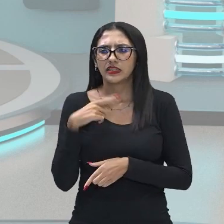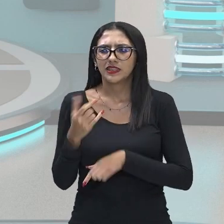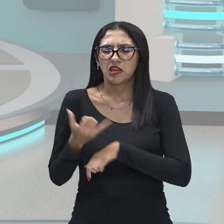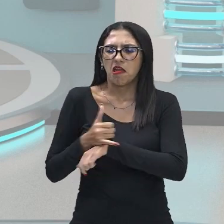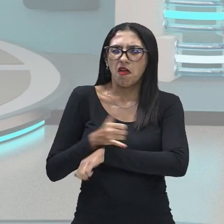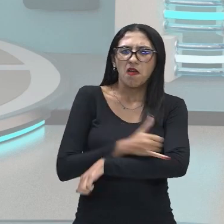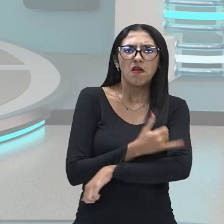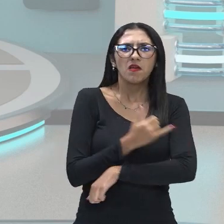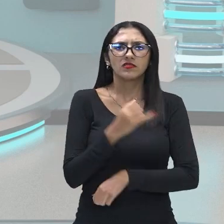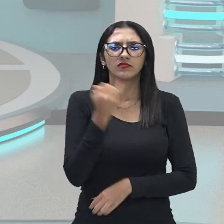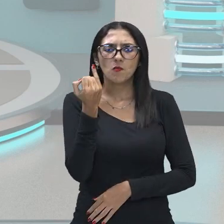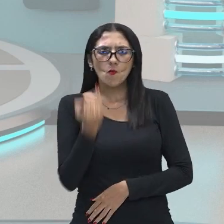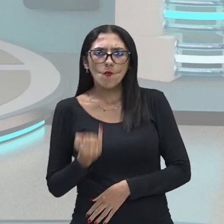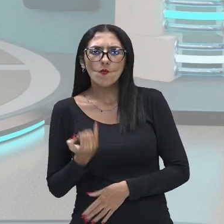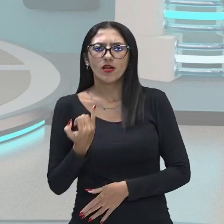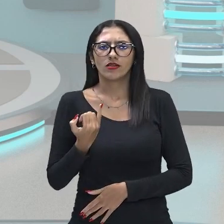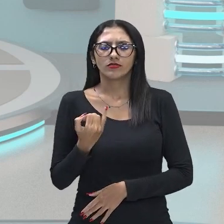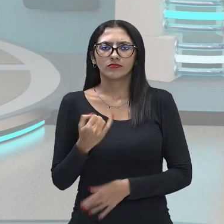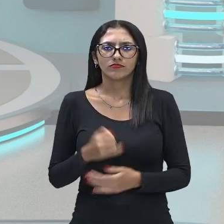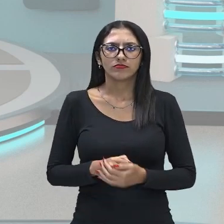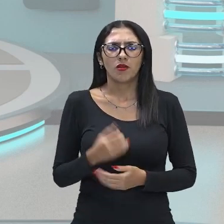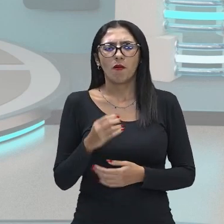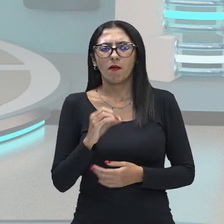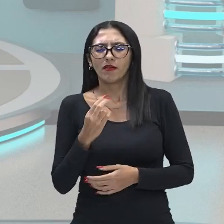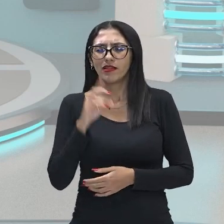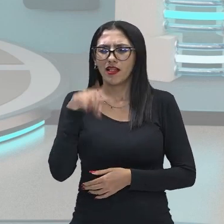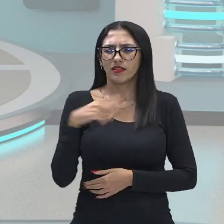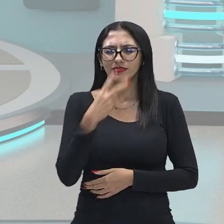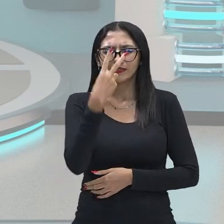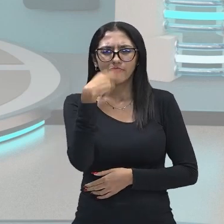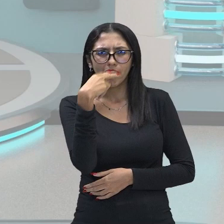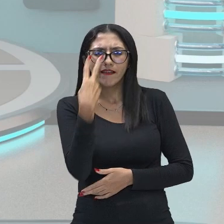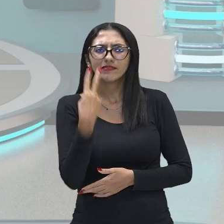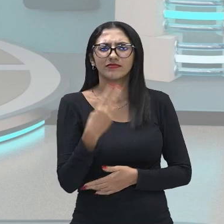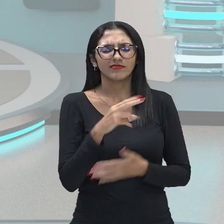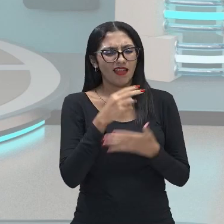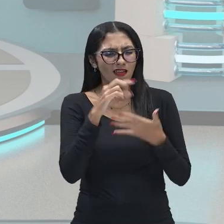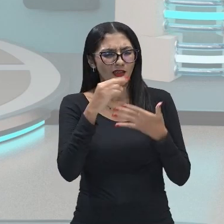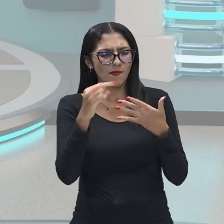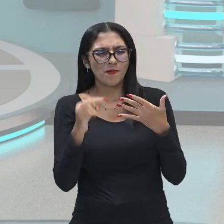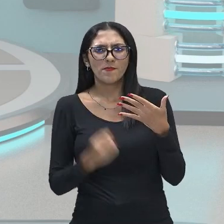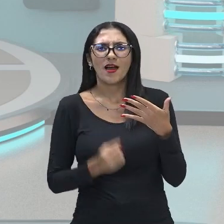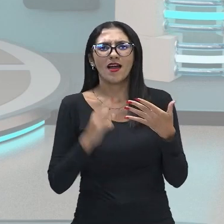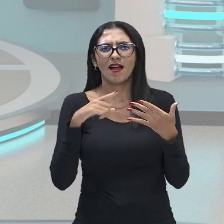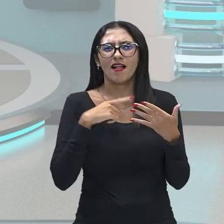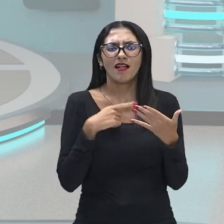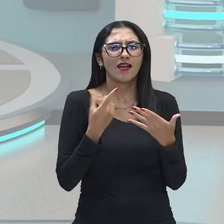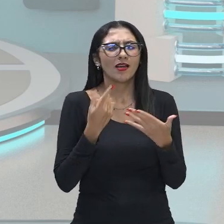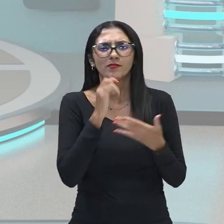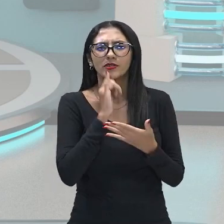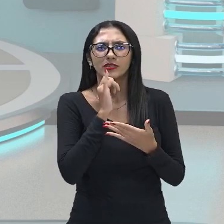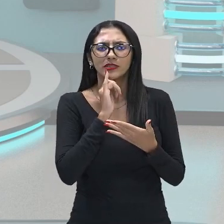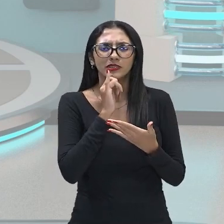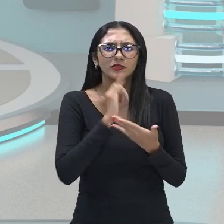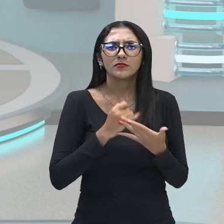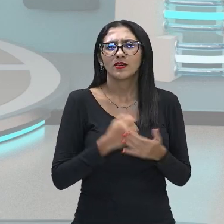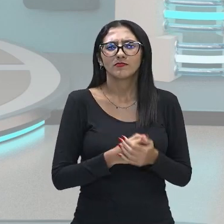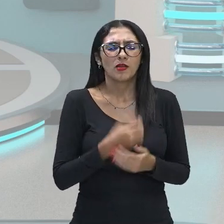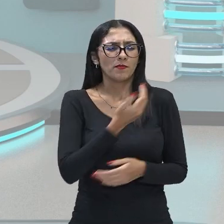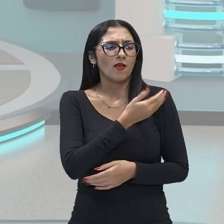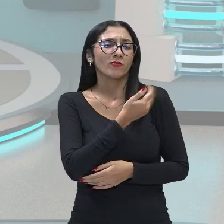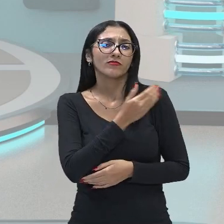Magro o baixinho o cegueta né todas essas palavras palavras são estereótipos dados as pessoas baseados aí